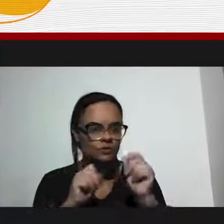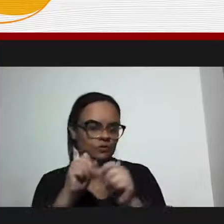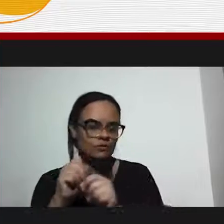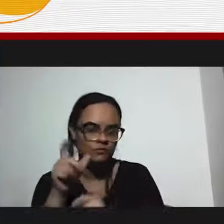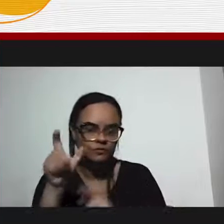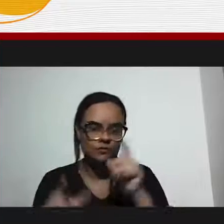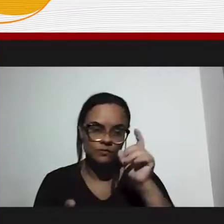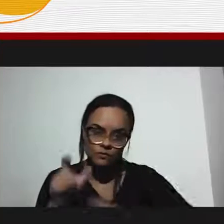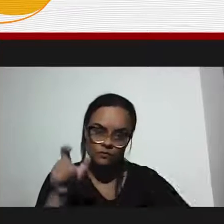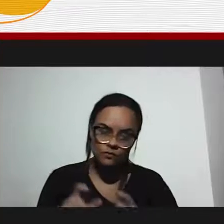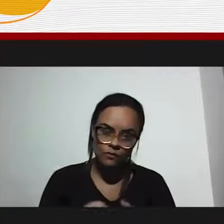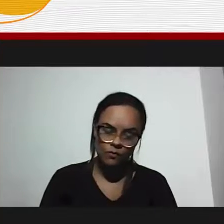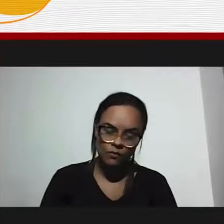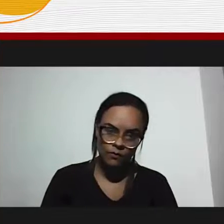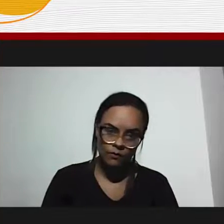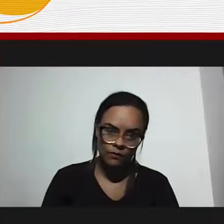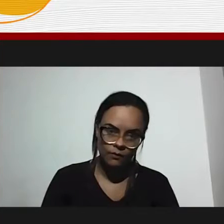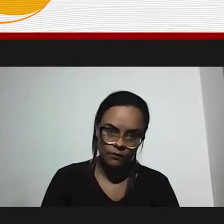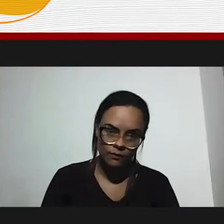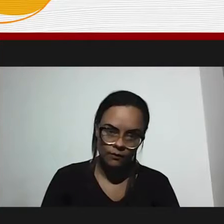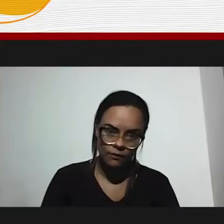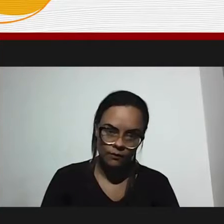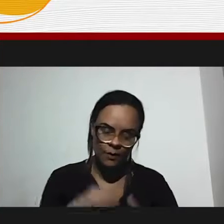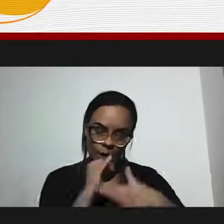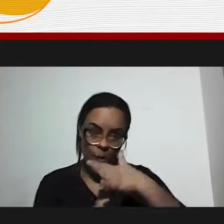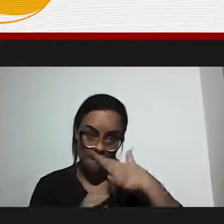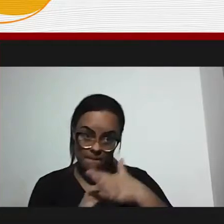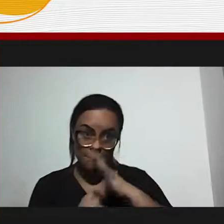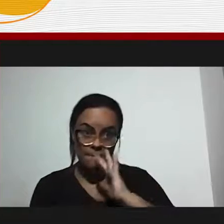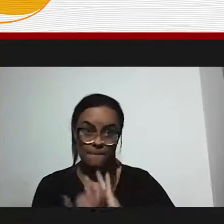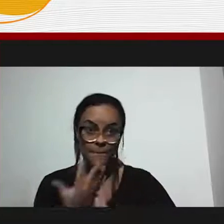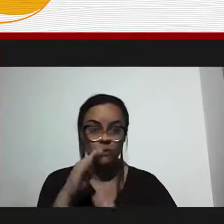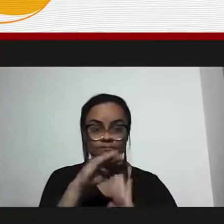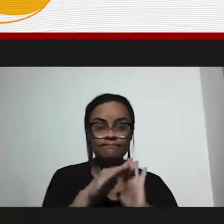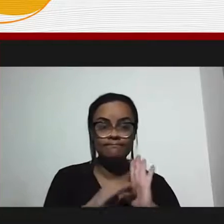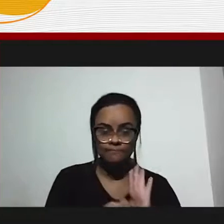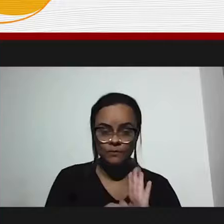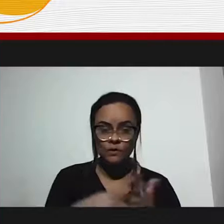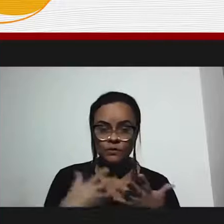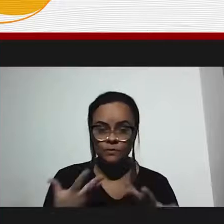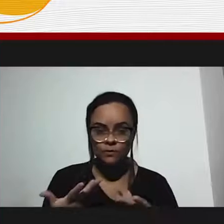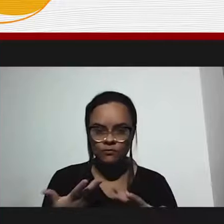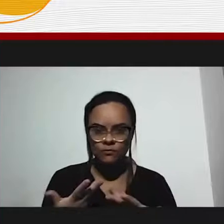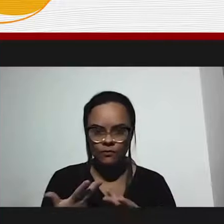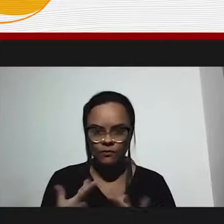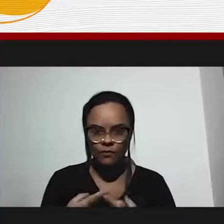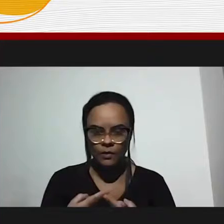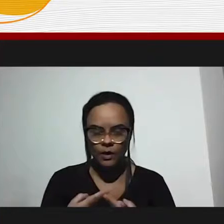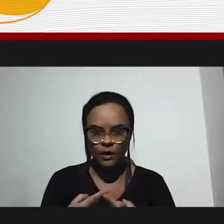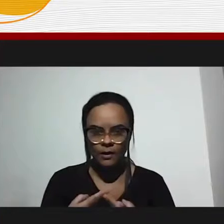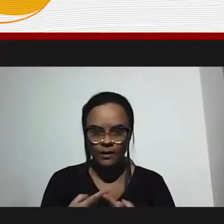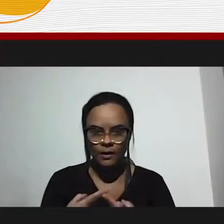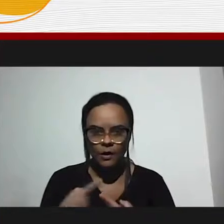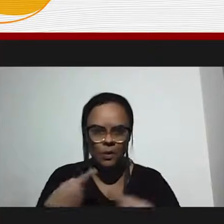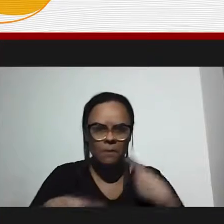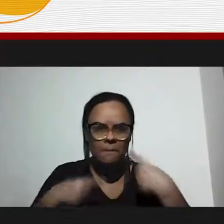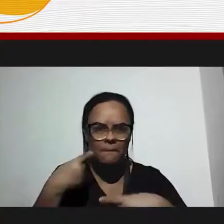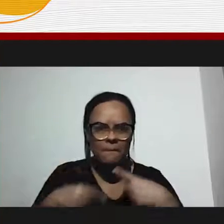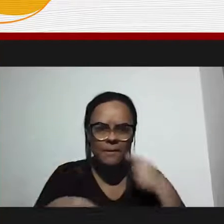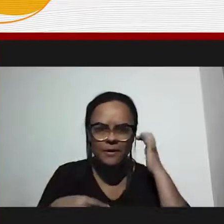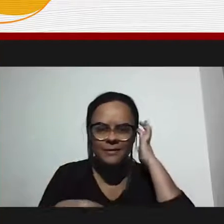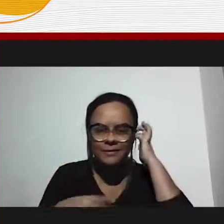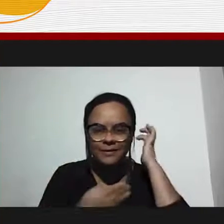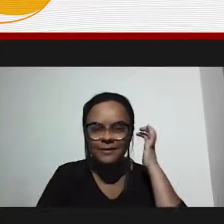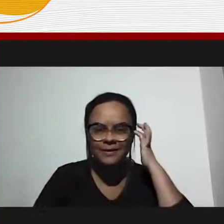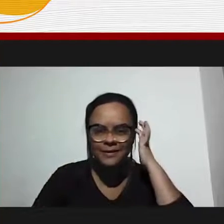pessoas, tipo assim, foi uma instituição que criou esse programa. Mas por que os parlamentares, por que o governo